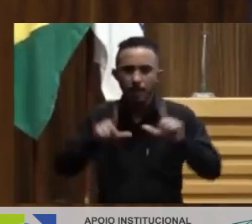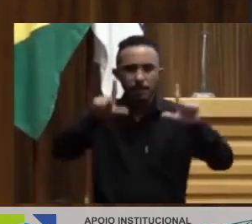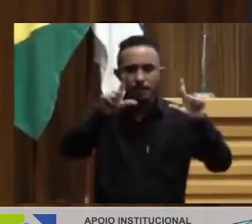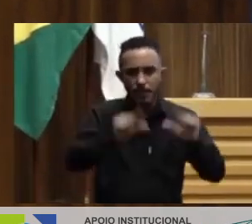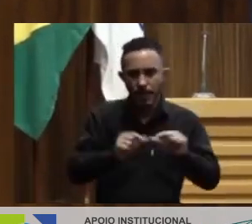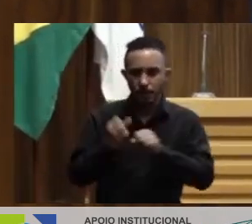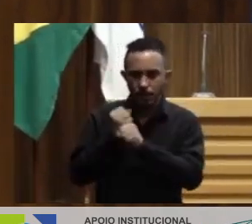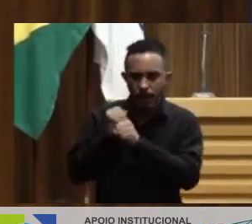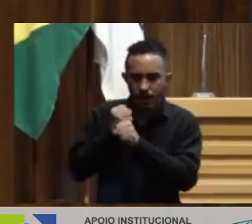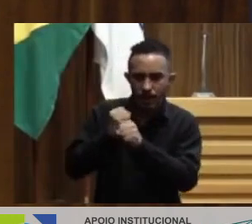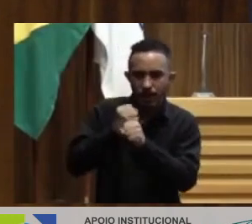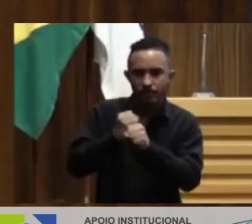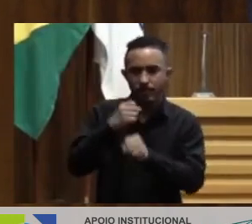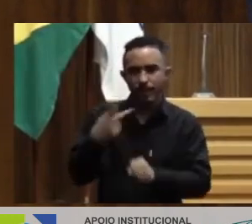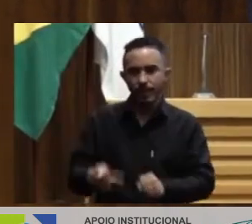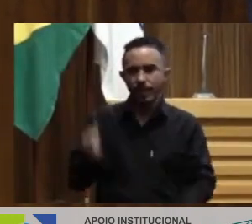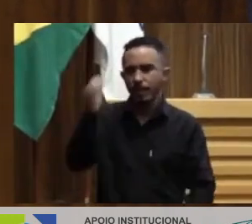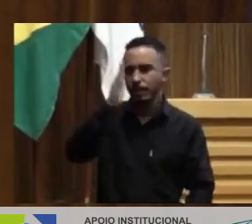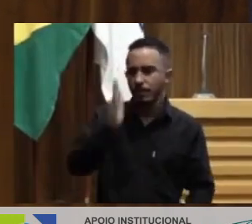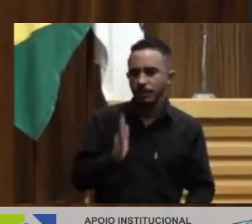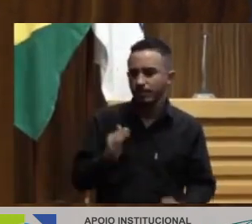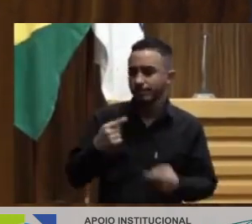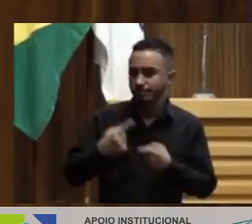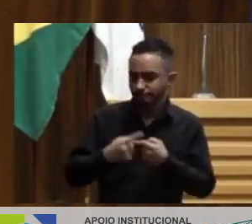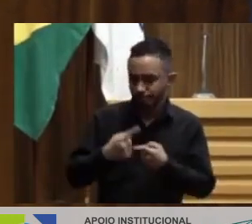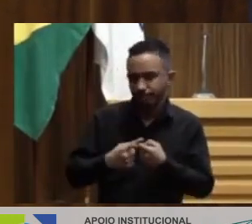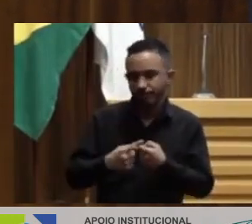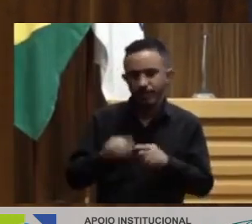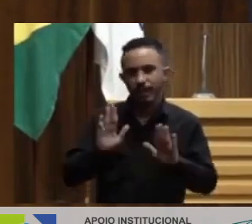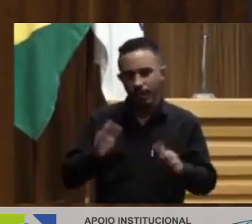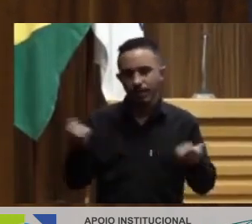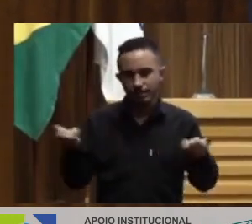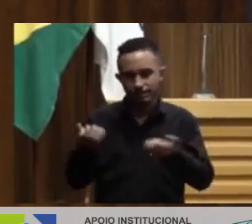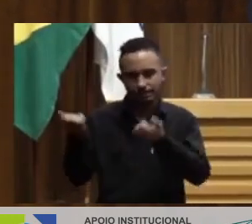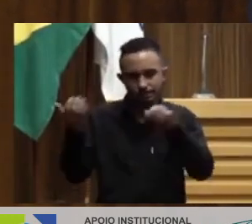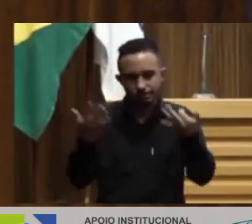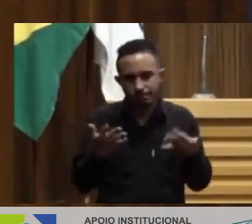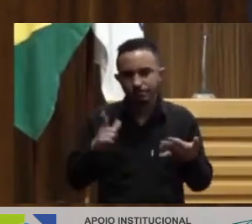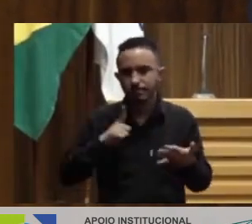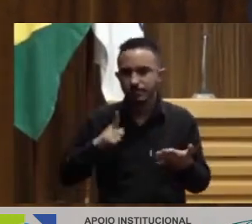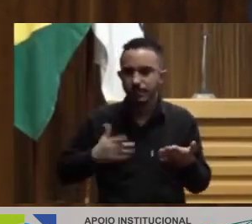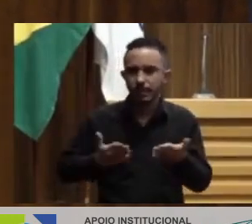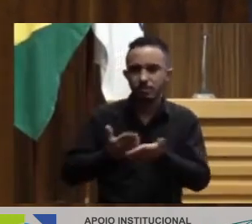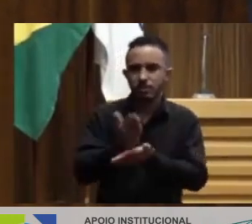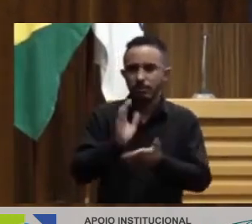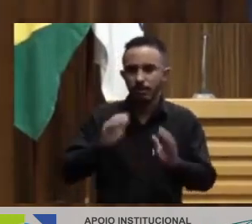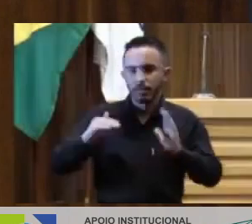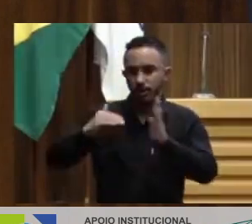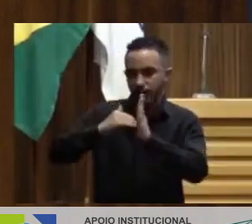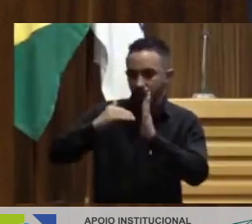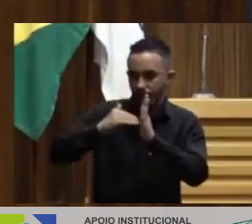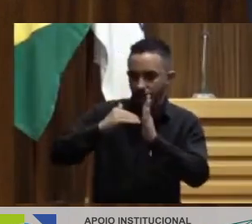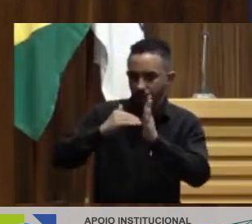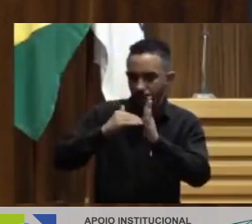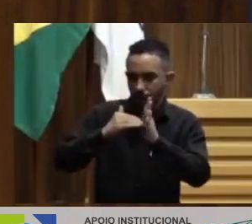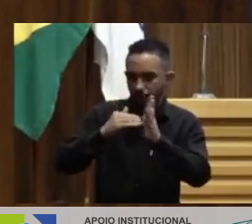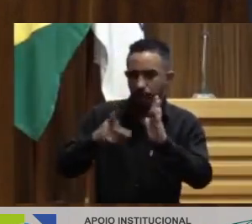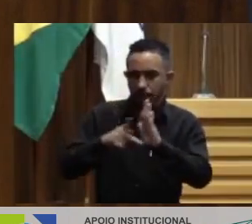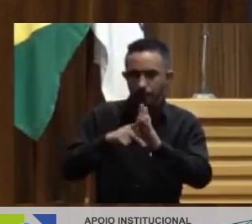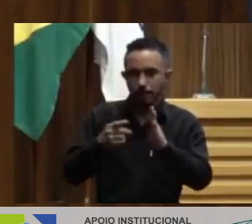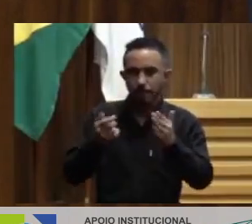décadas no Brasil. E foi aprovado agora, já na Câmara, a